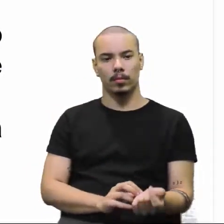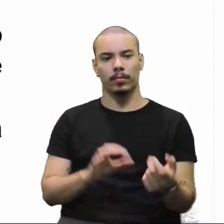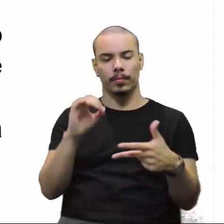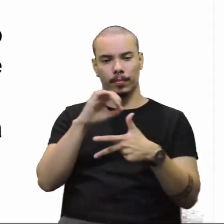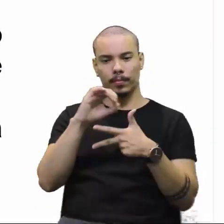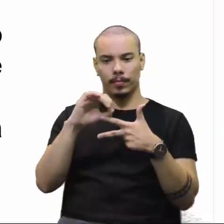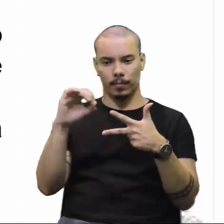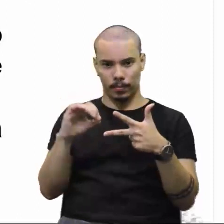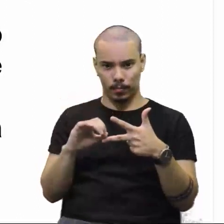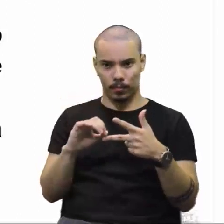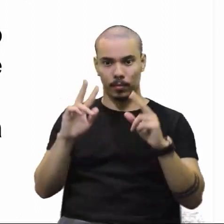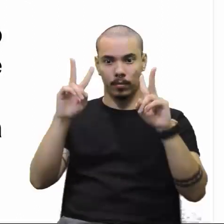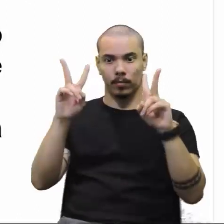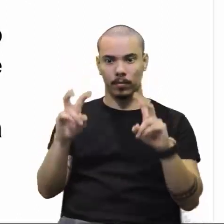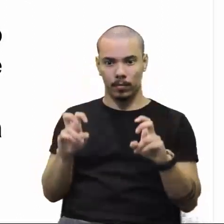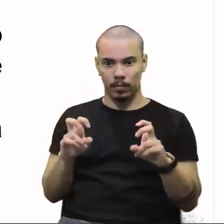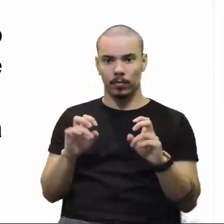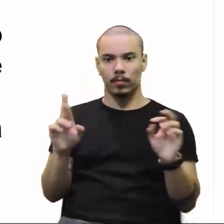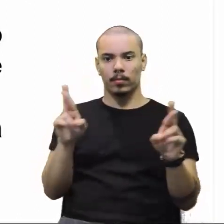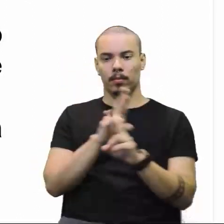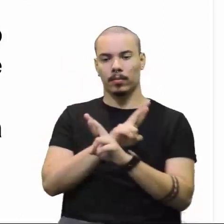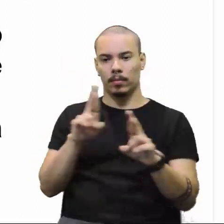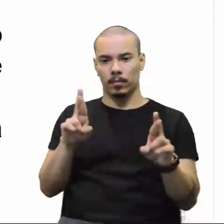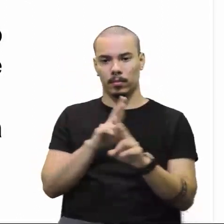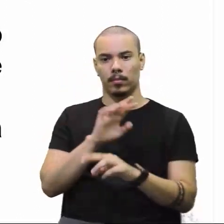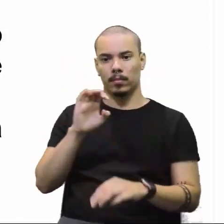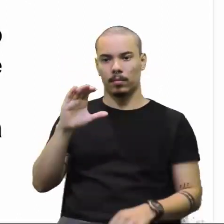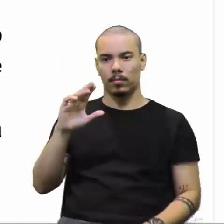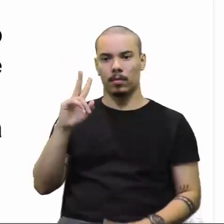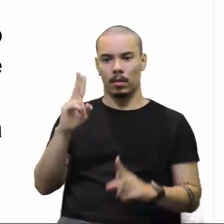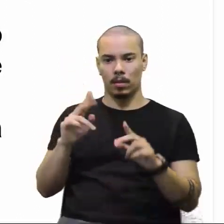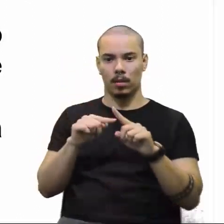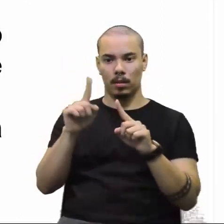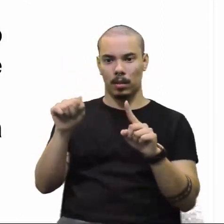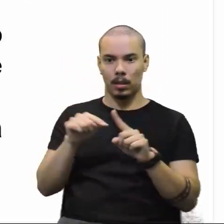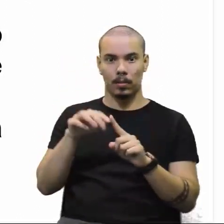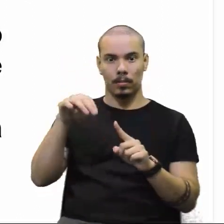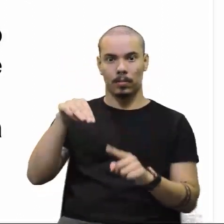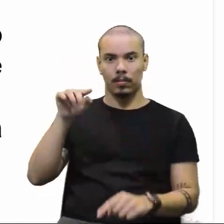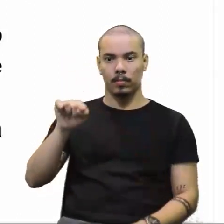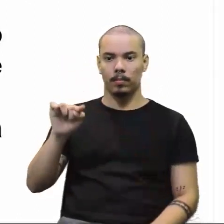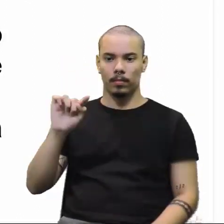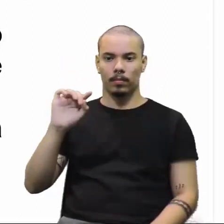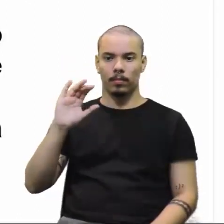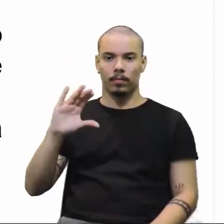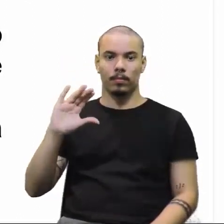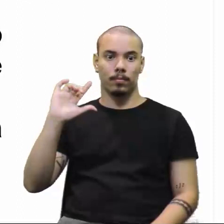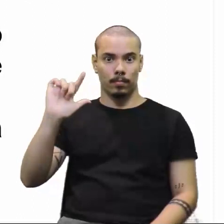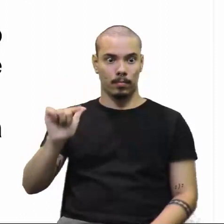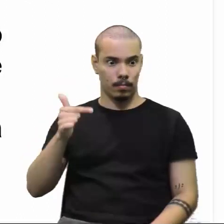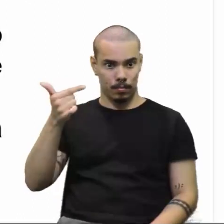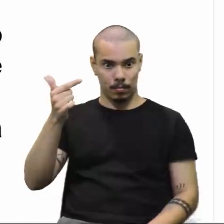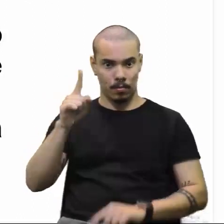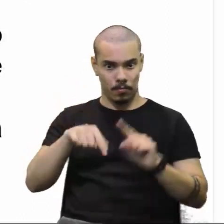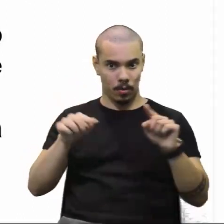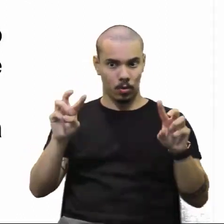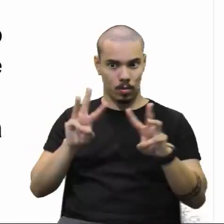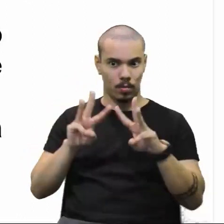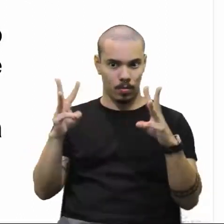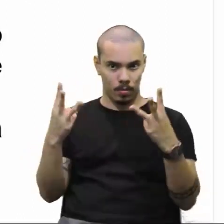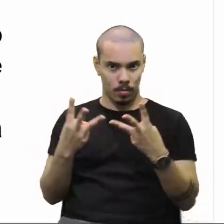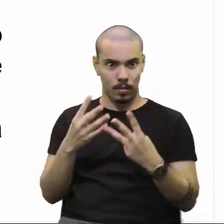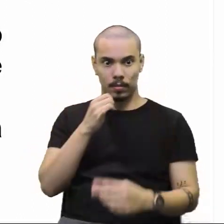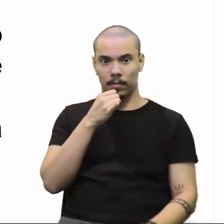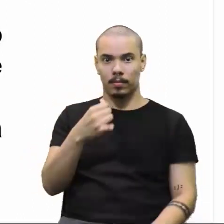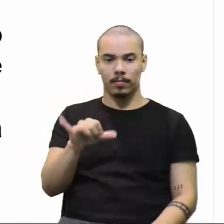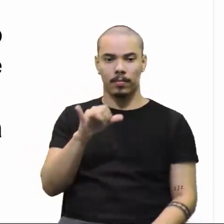aí, através da relação EC igual ΔM, aquela variação de massa, né? Isso aí é EC, energia